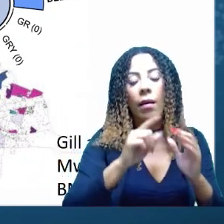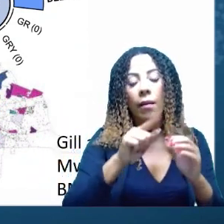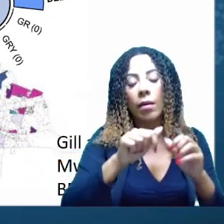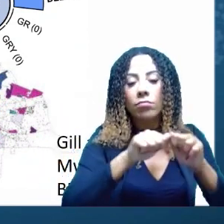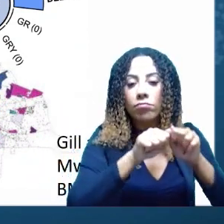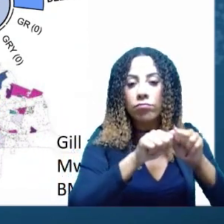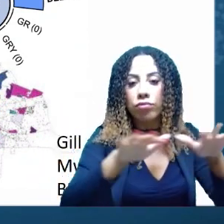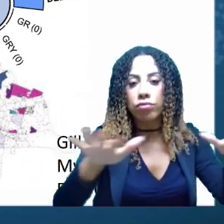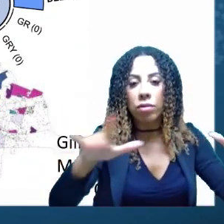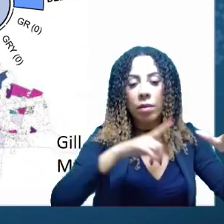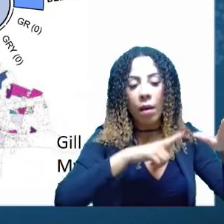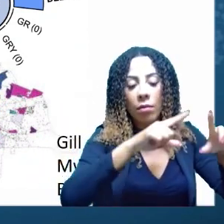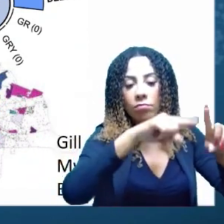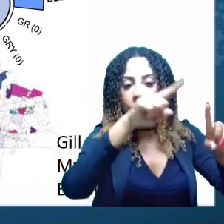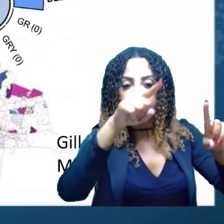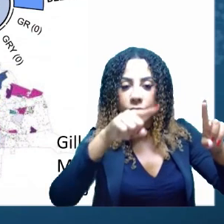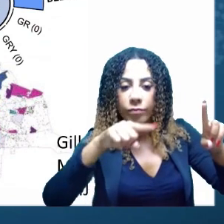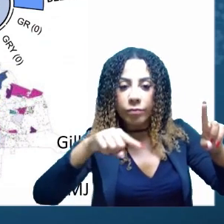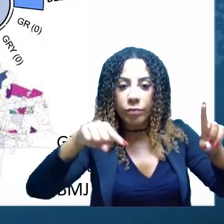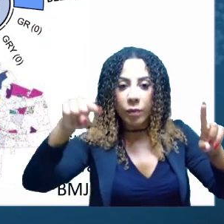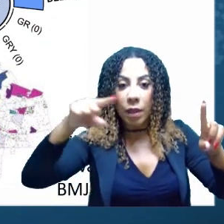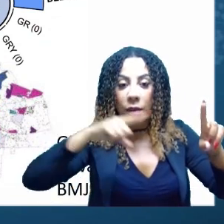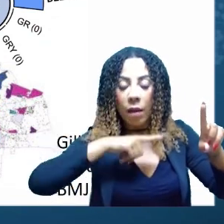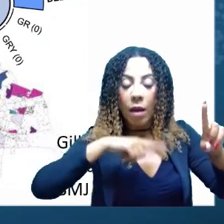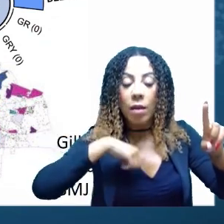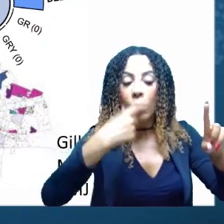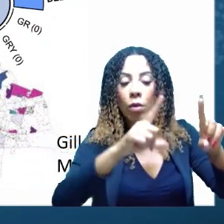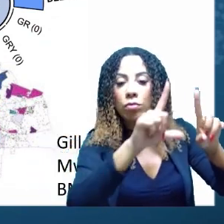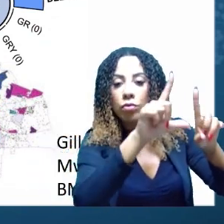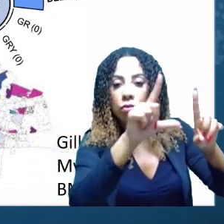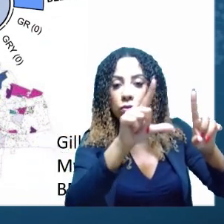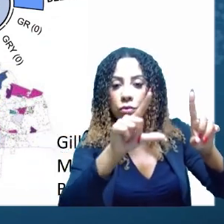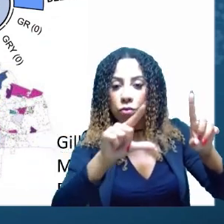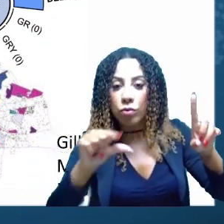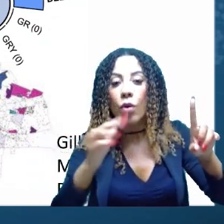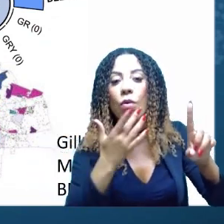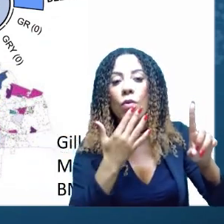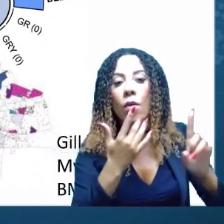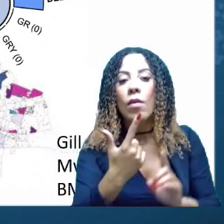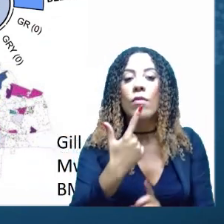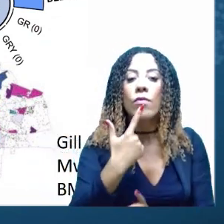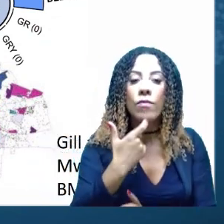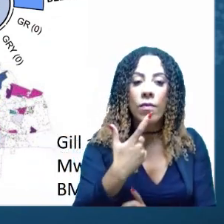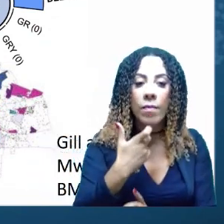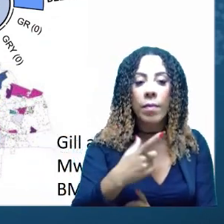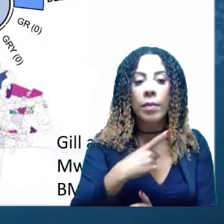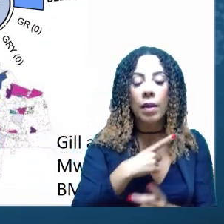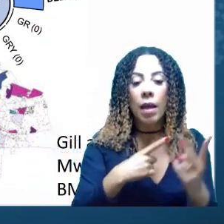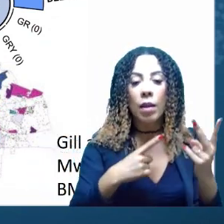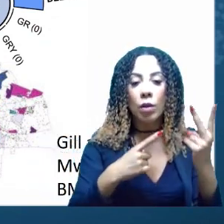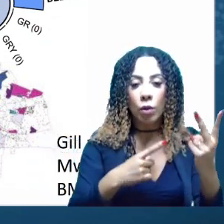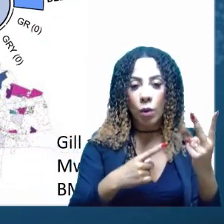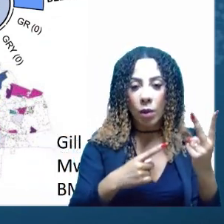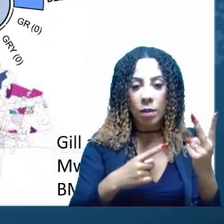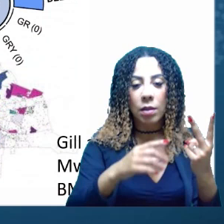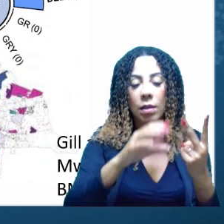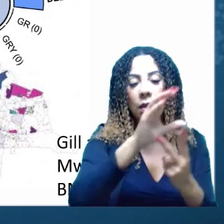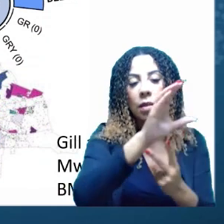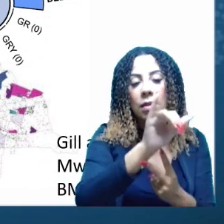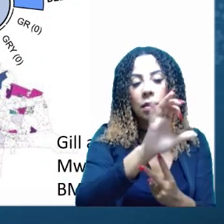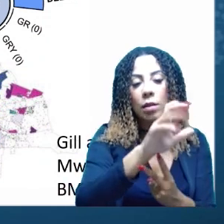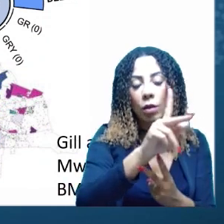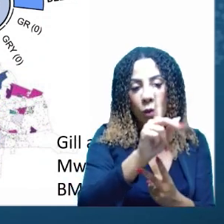do tempo, e depois ela diminui. A zona vermelha entre os 2 primeiros ciclos, onde a